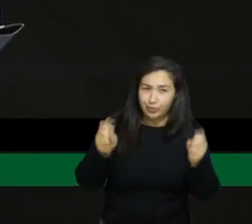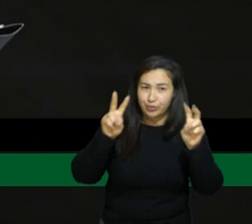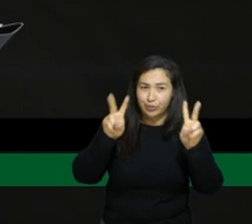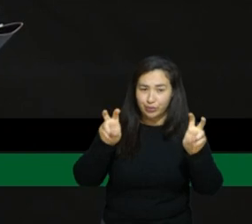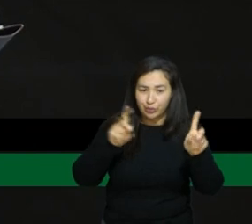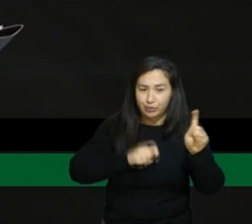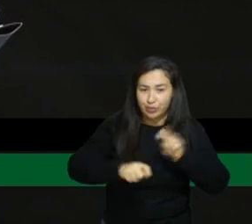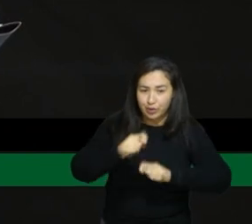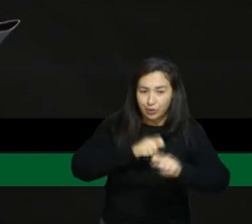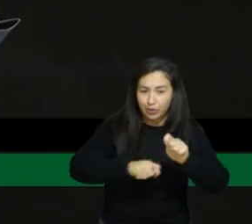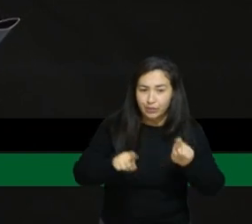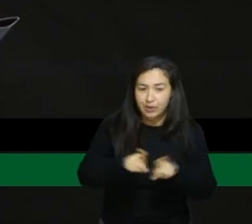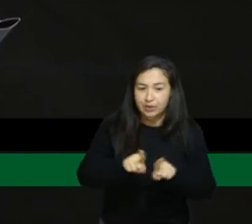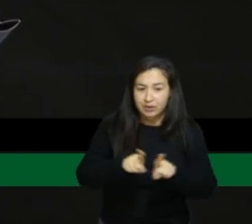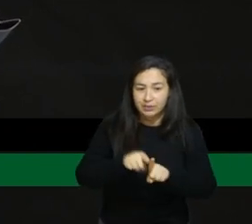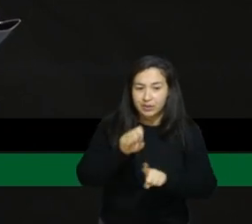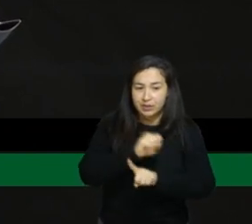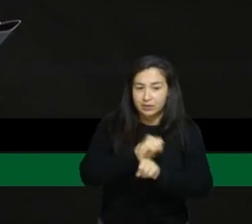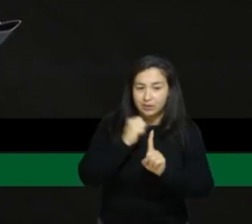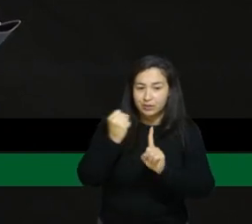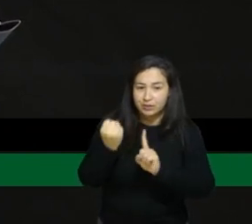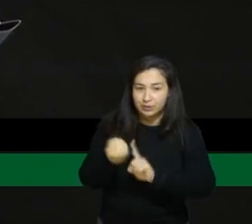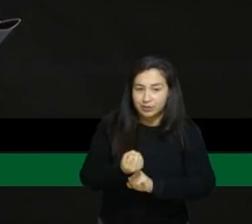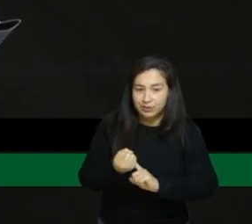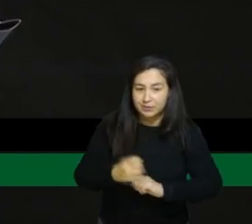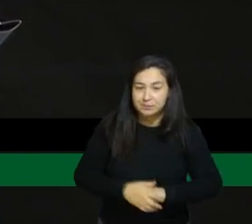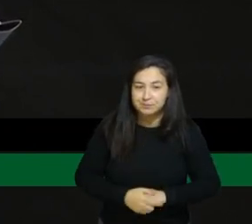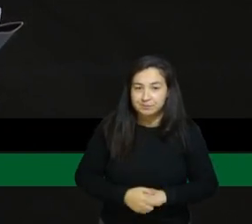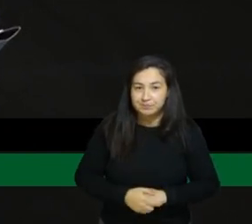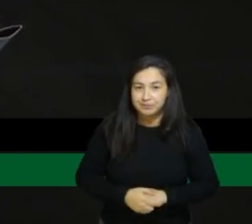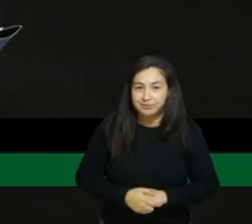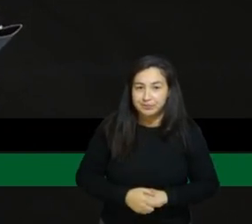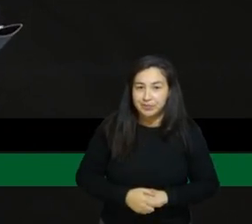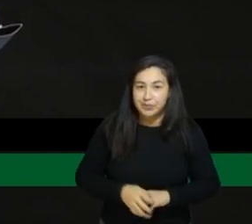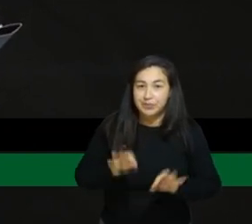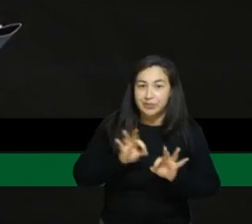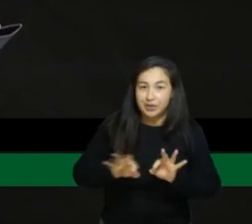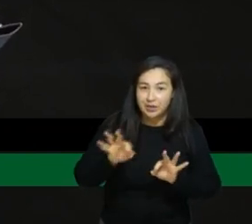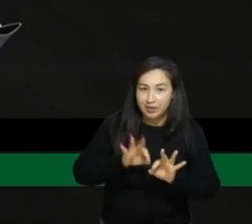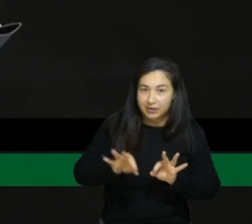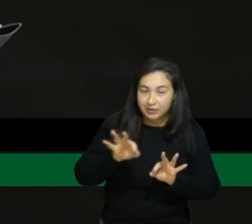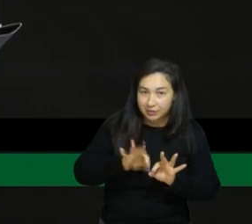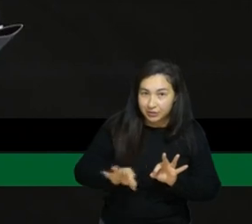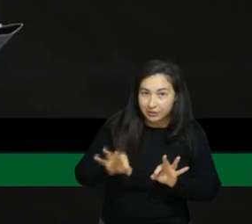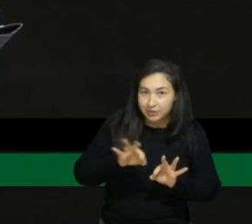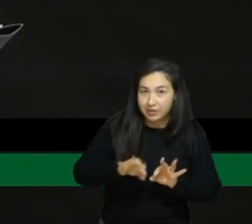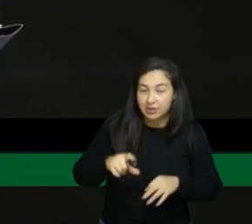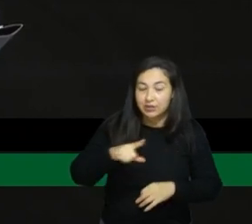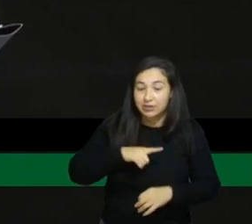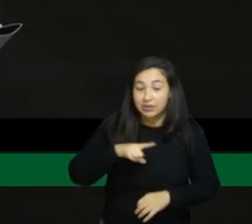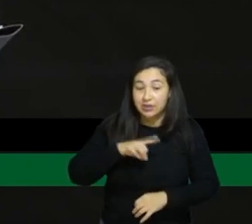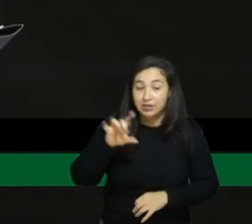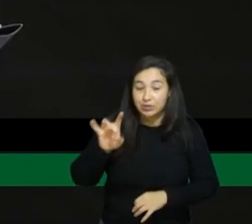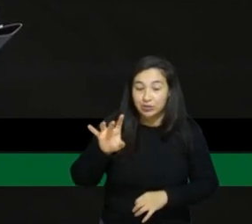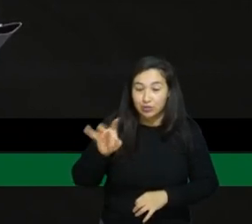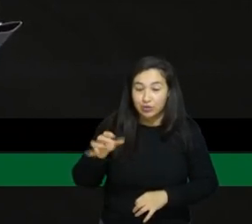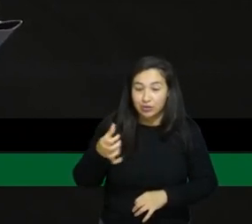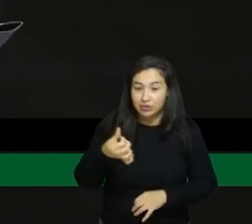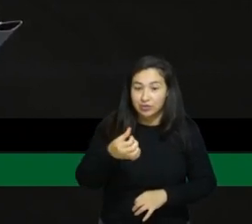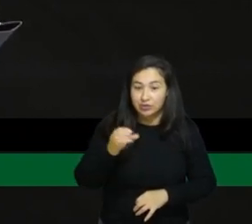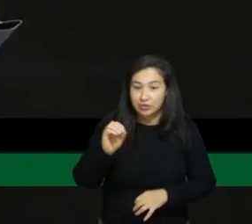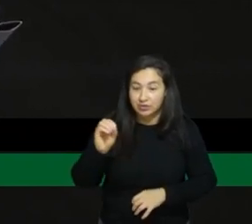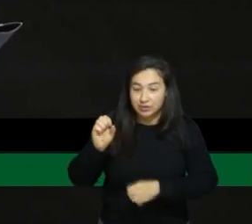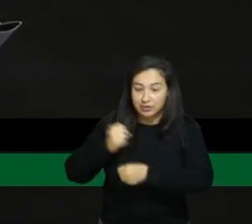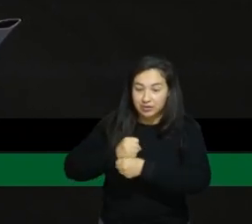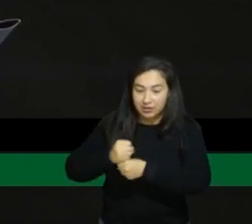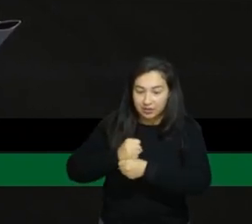sociais. A entidade foi criada quando a cidade tinha apenas 60 anos e, de lá para